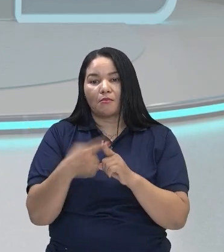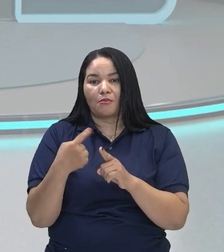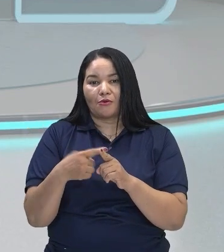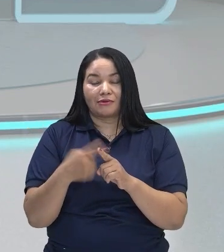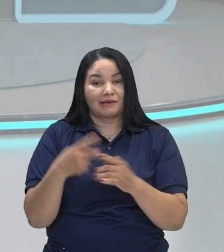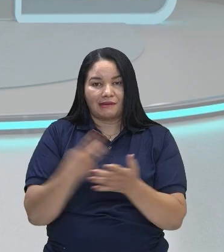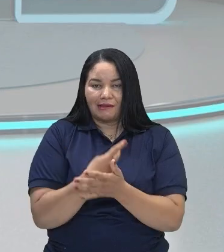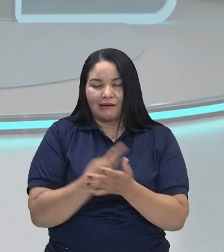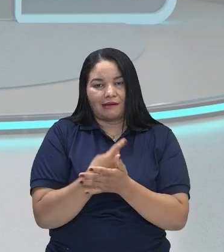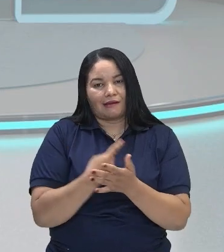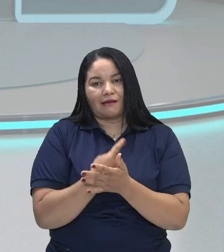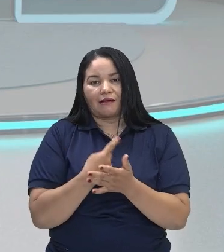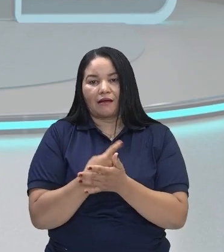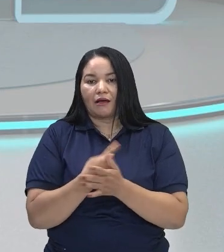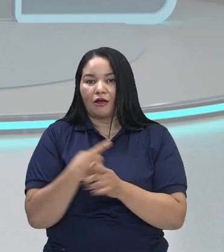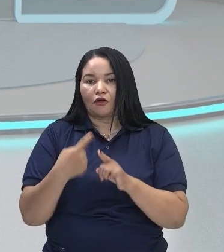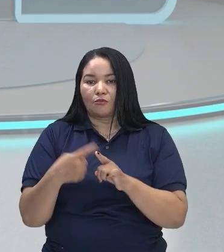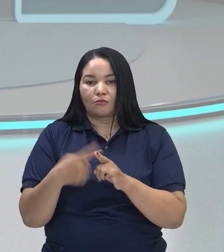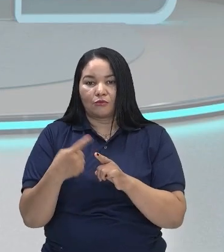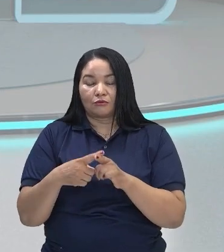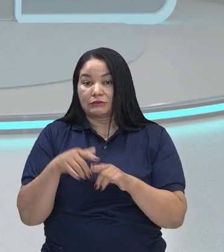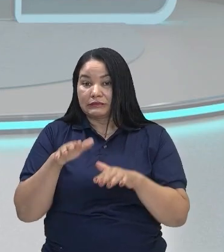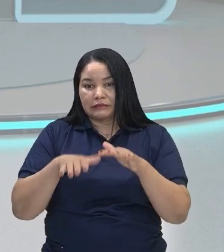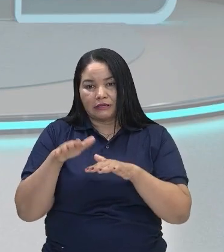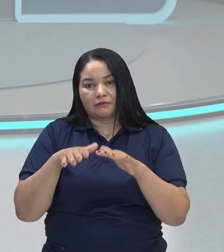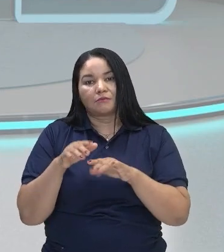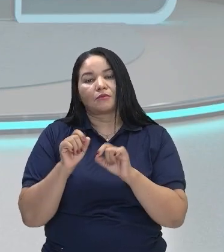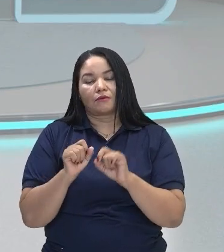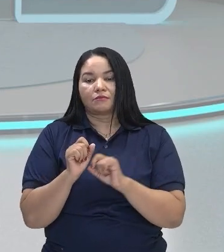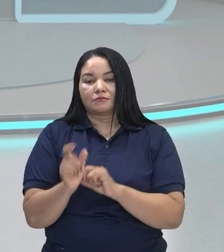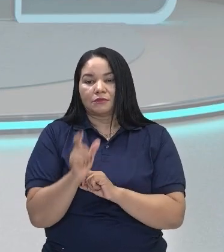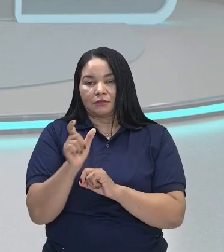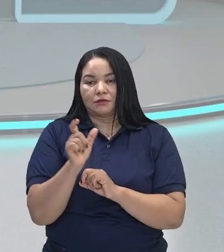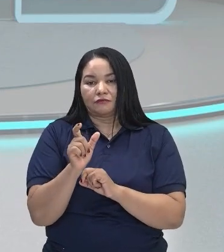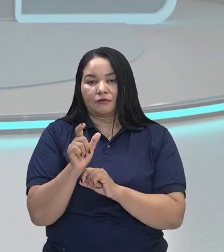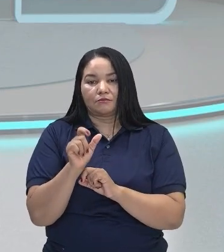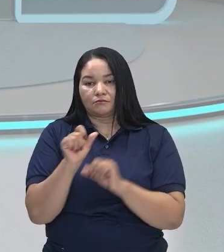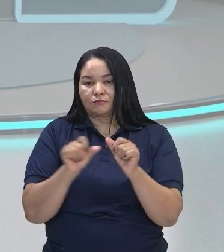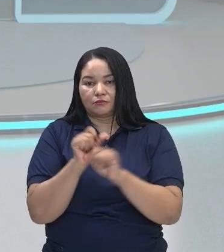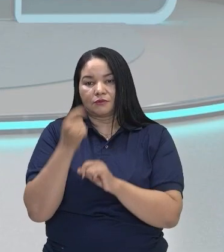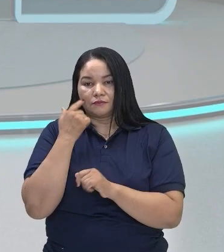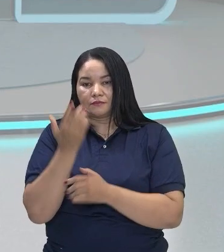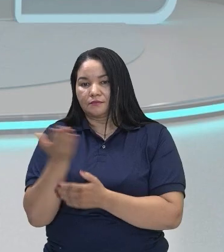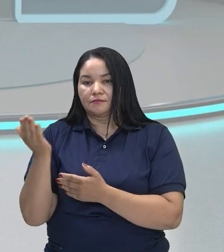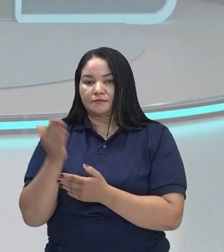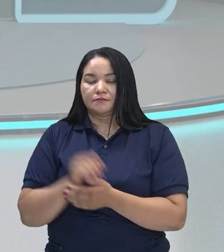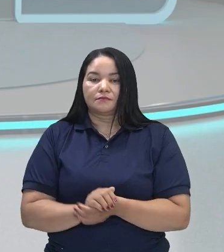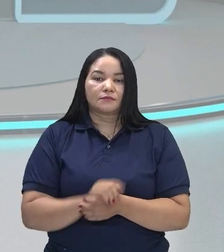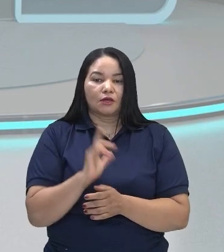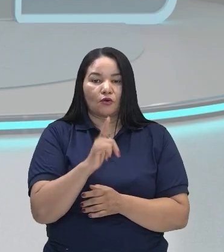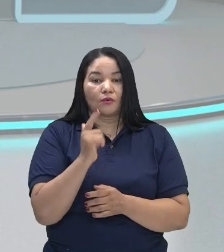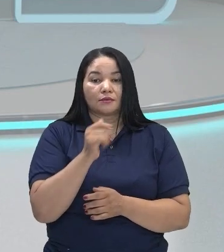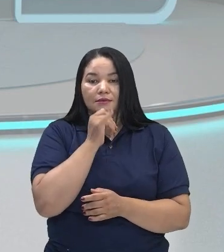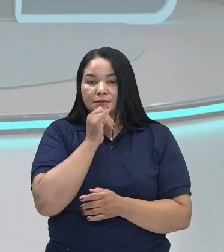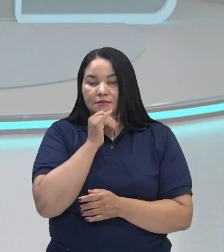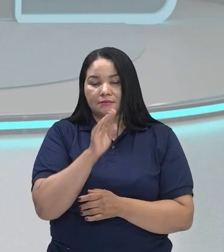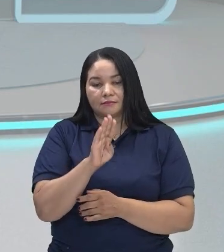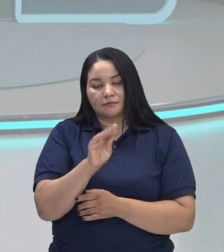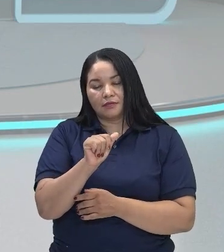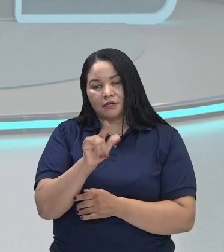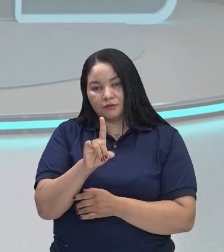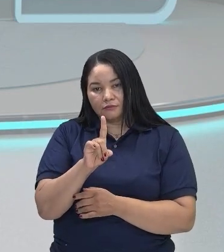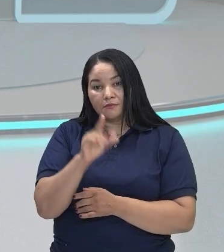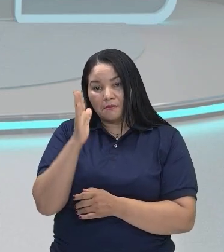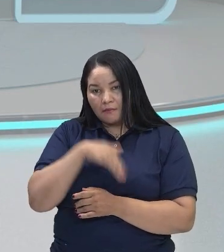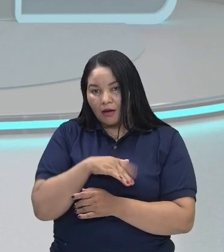erradas porque ele é irregular. Eu devo utilizar the best. Outro exemplo, bad. Bad, né, mal.